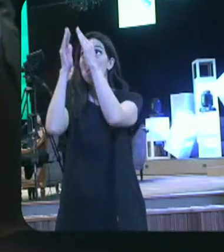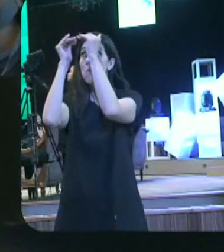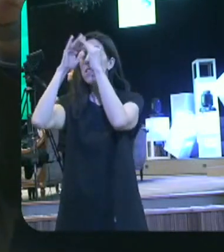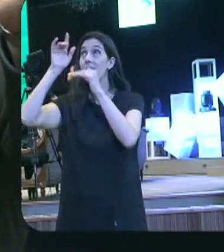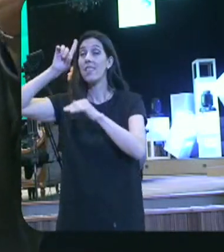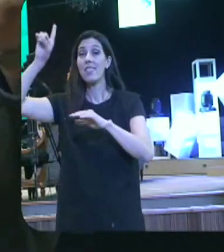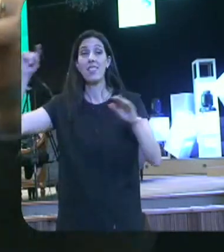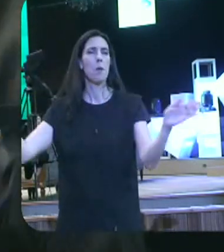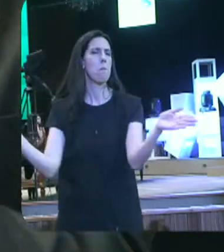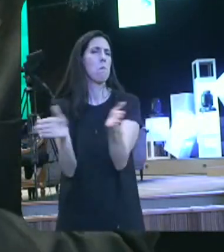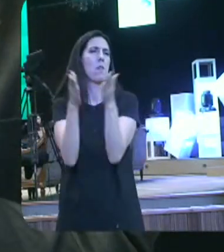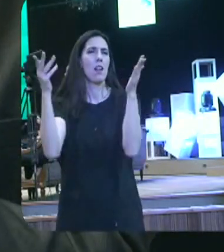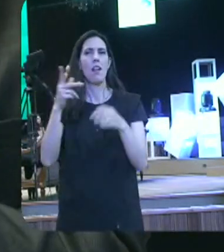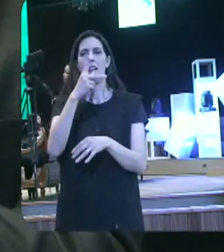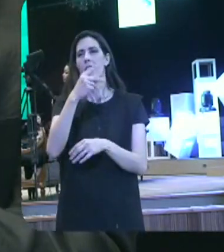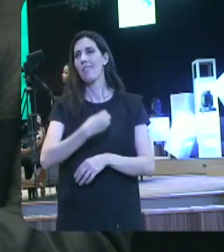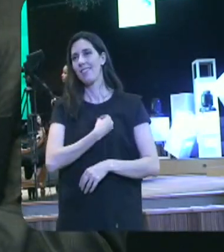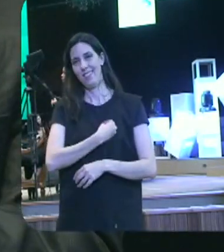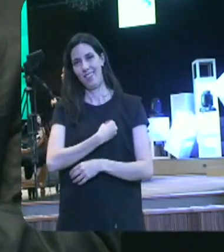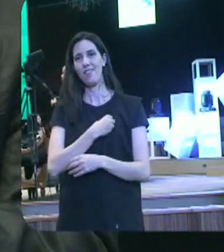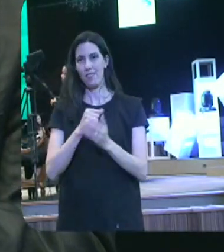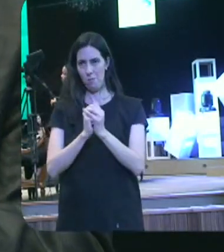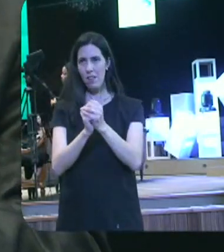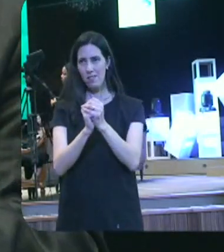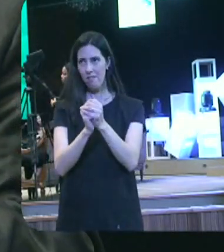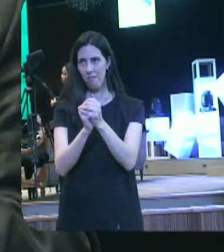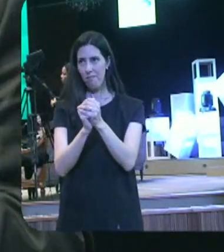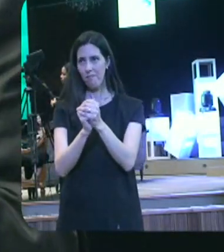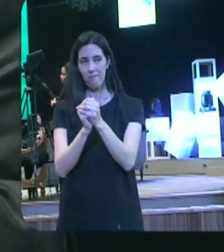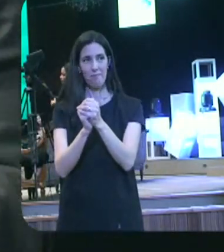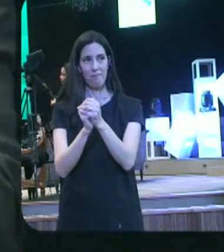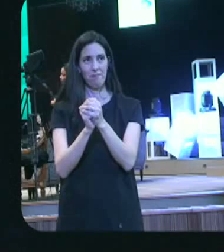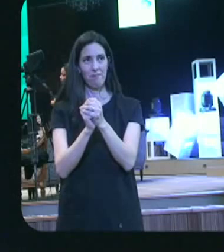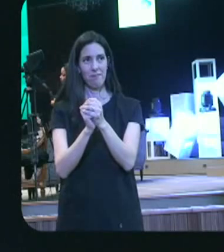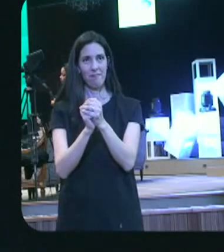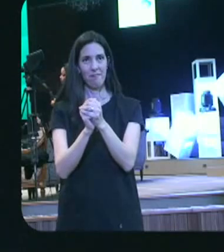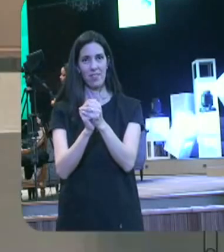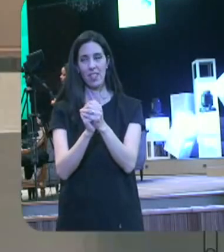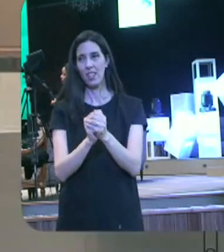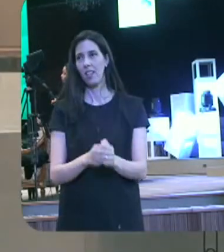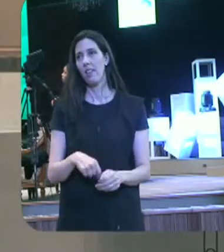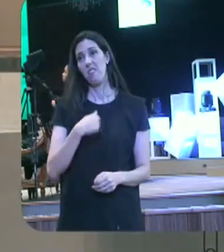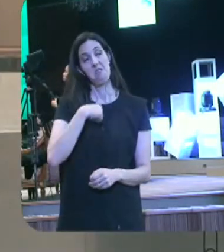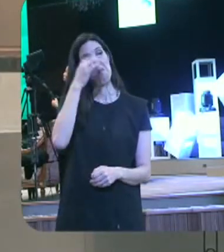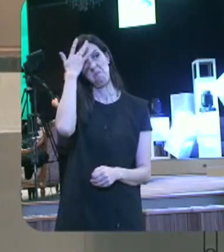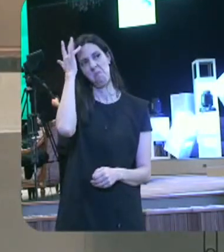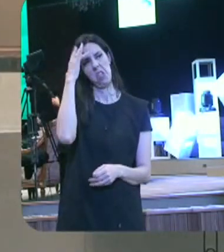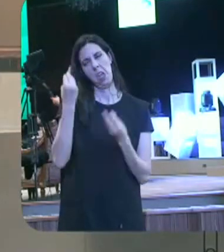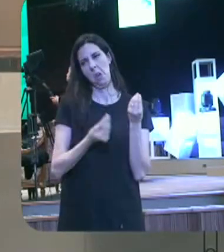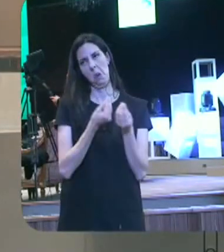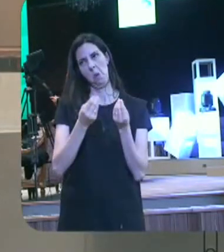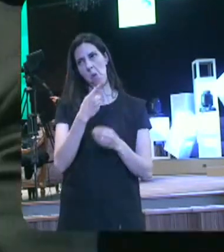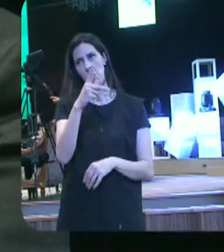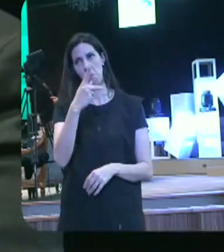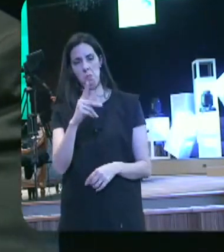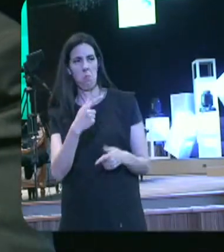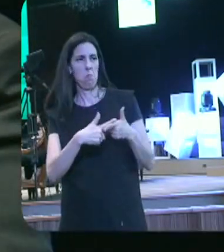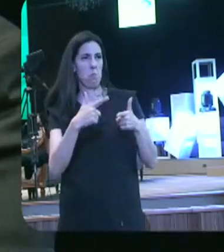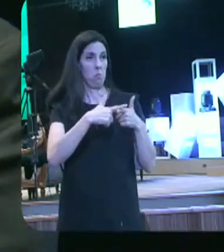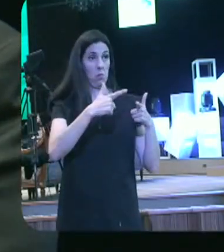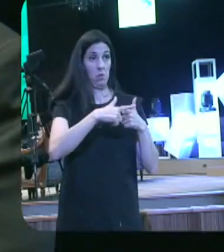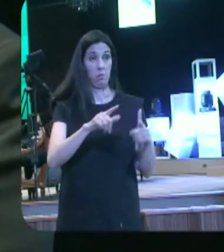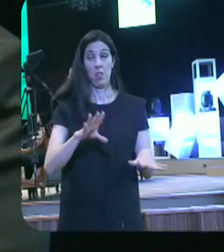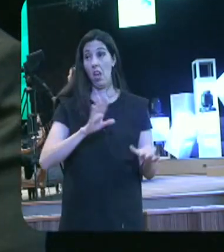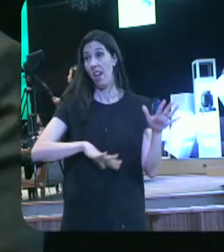faça coisas extraordinárias na vida da gente, tá? Eu não sei qual é a batalha que você está vivendo. Às vezes a batalha não